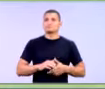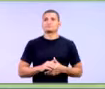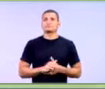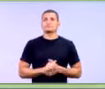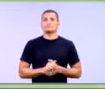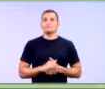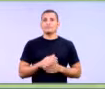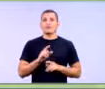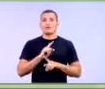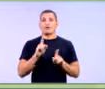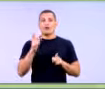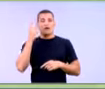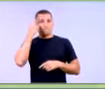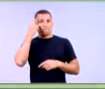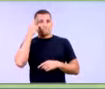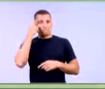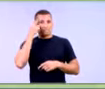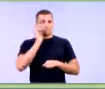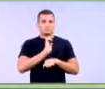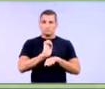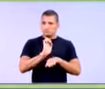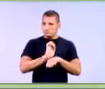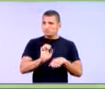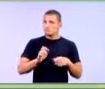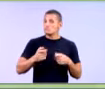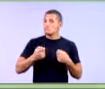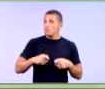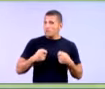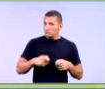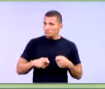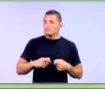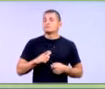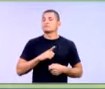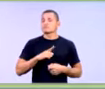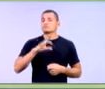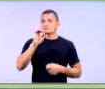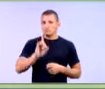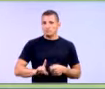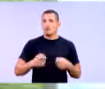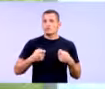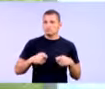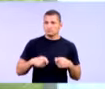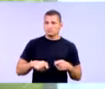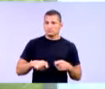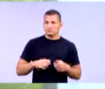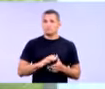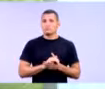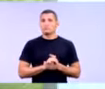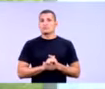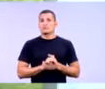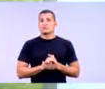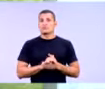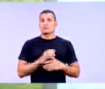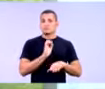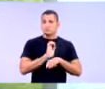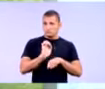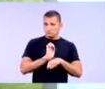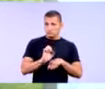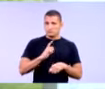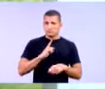Não pense aí você que o estagiário não tem direito nem dever. Dentro do estagiário tem